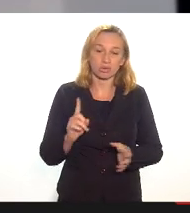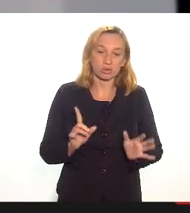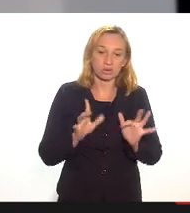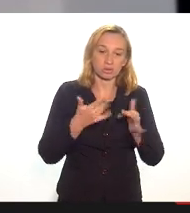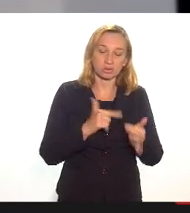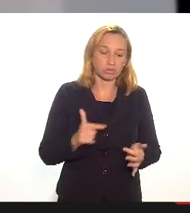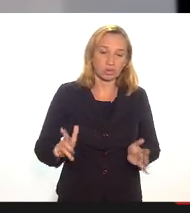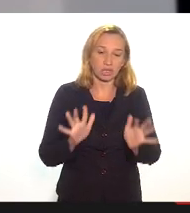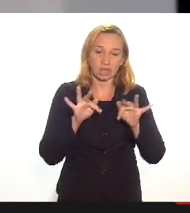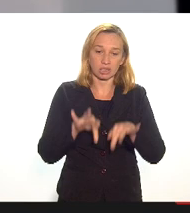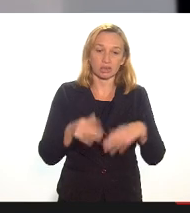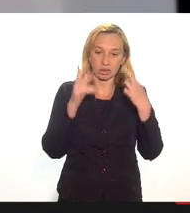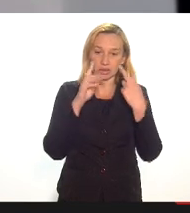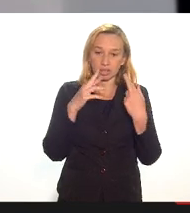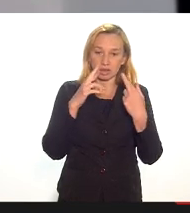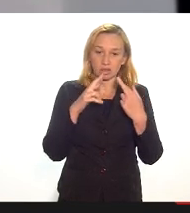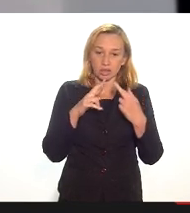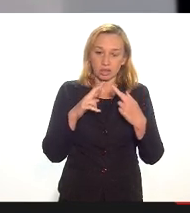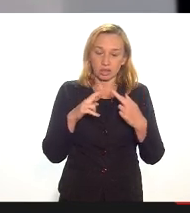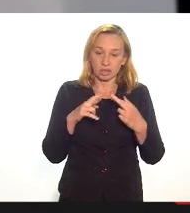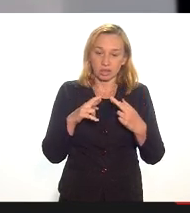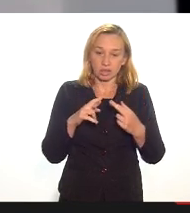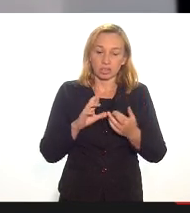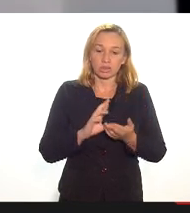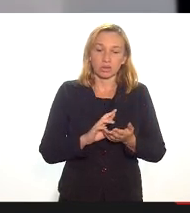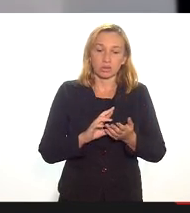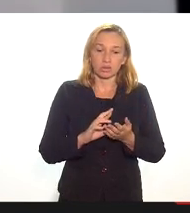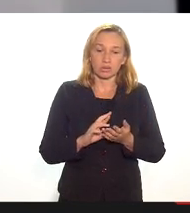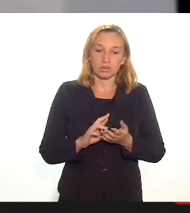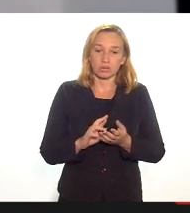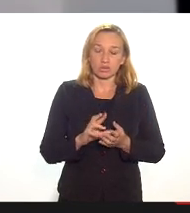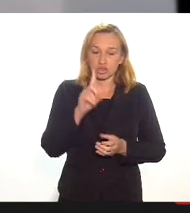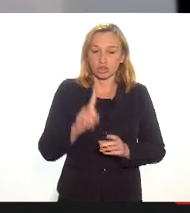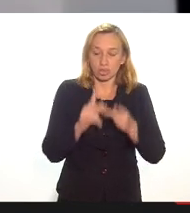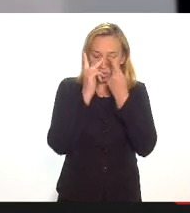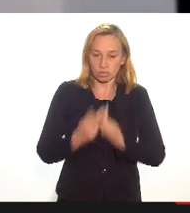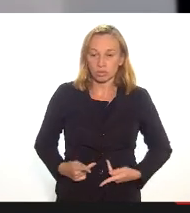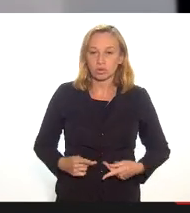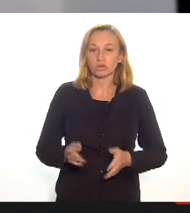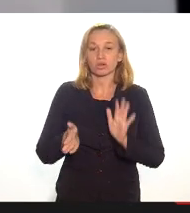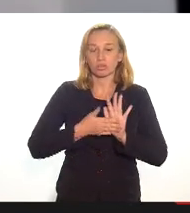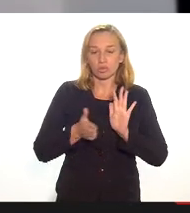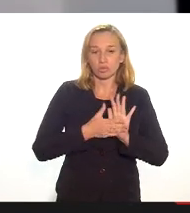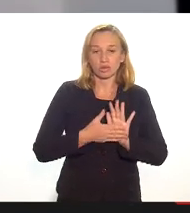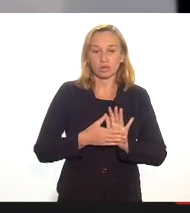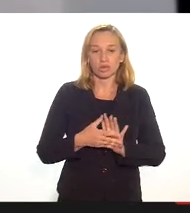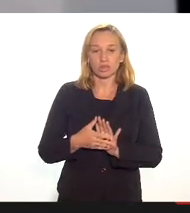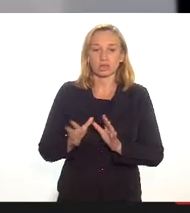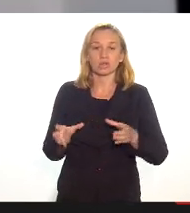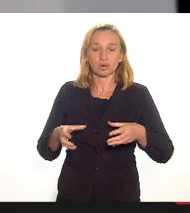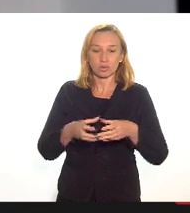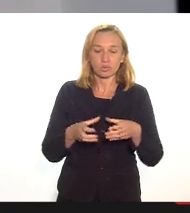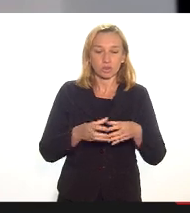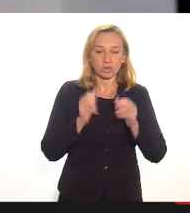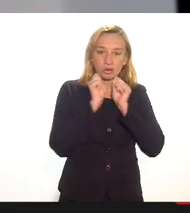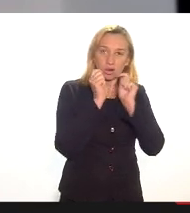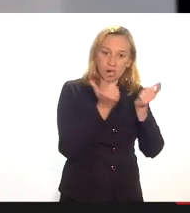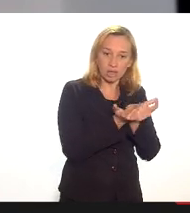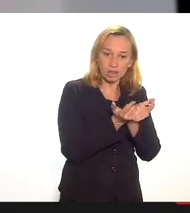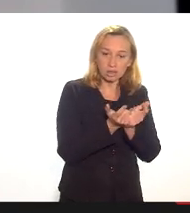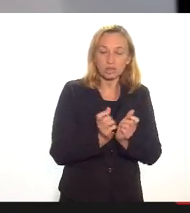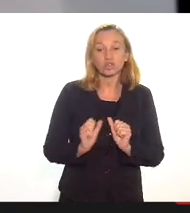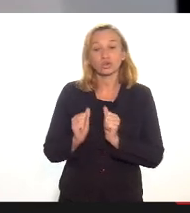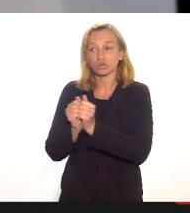nós precisamos de resposta sobre isso. Então, o que eu proponho a esta comissão da LERJ é que nós, juntos com a comissão